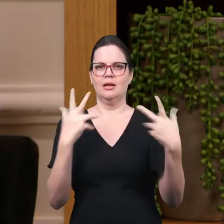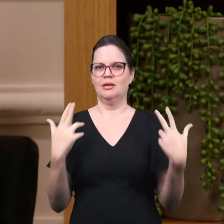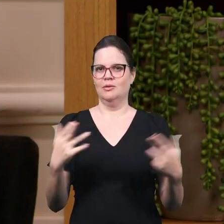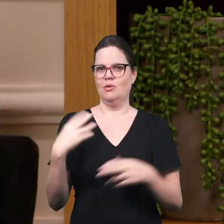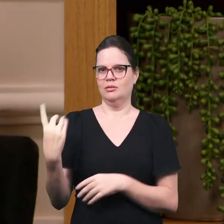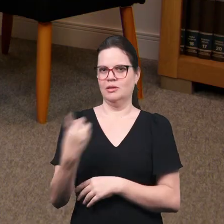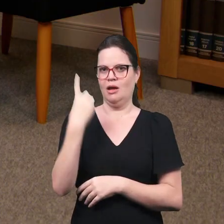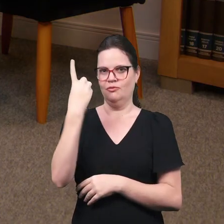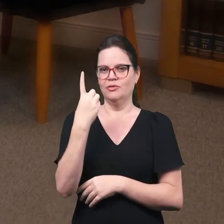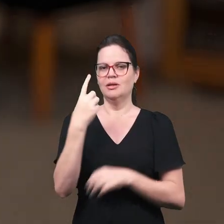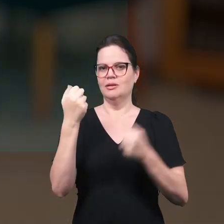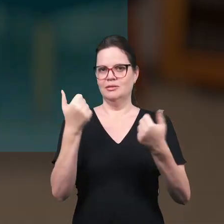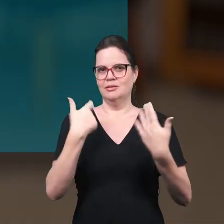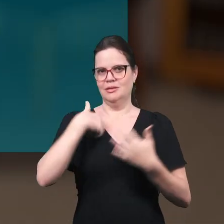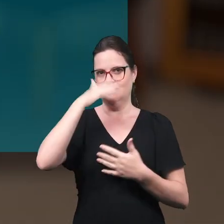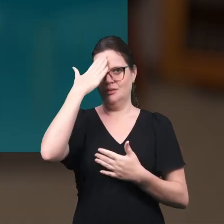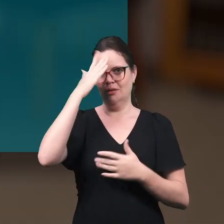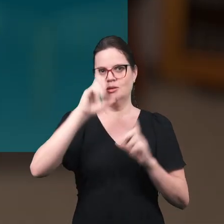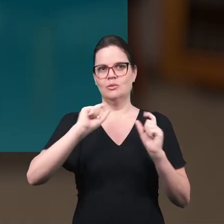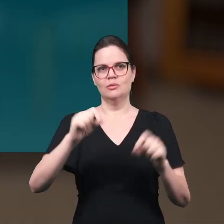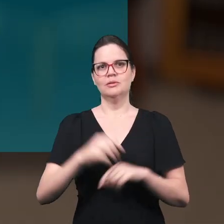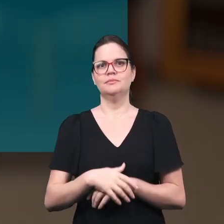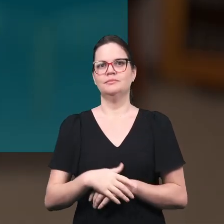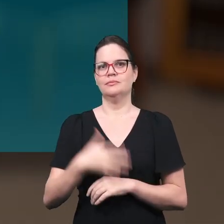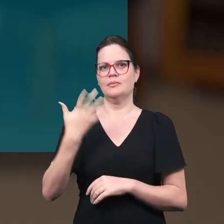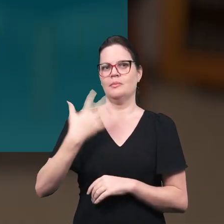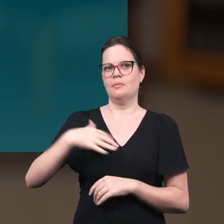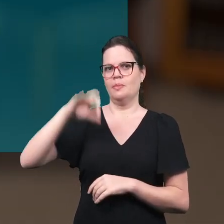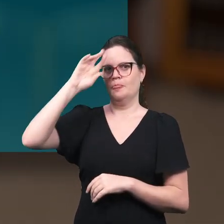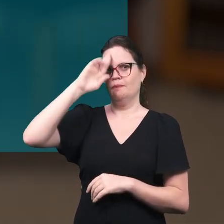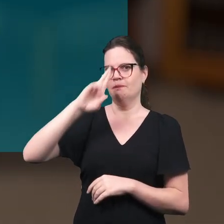versículo 6. Tal ciência é para mim